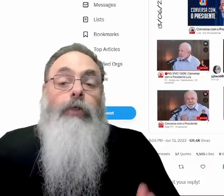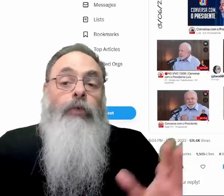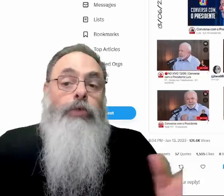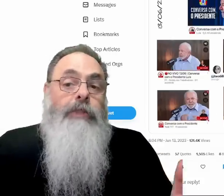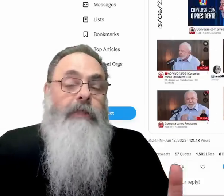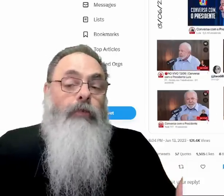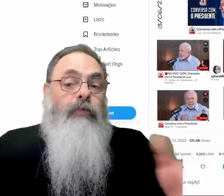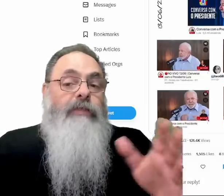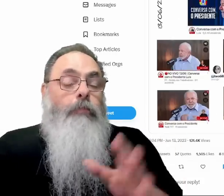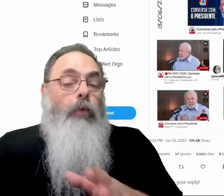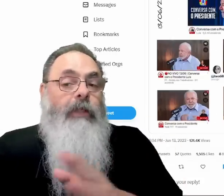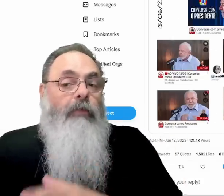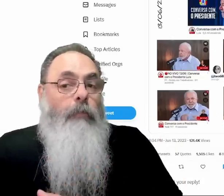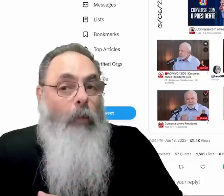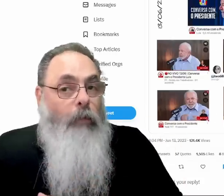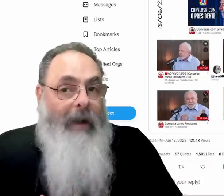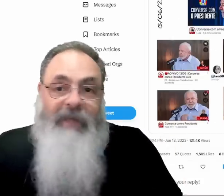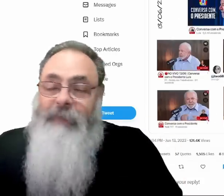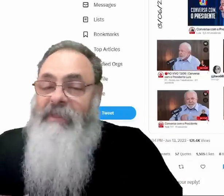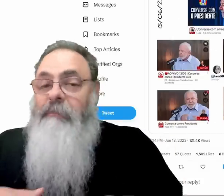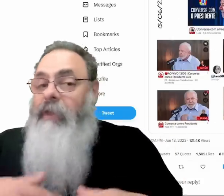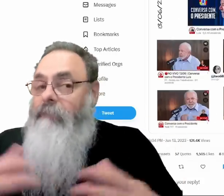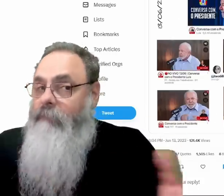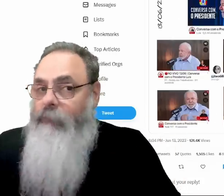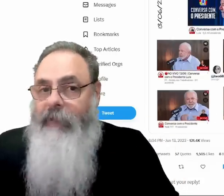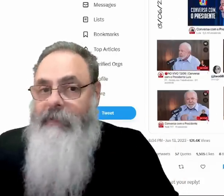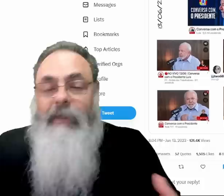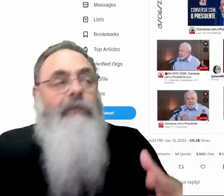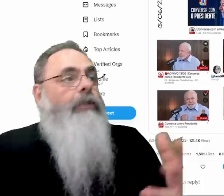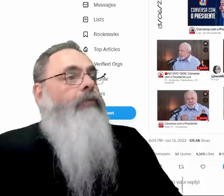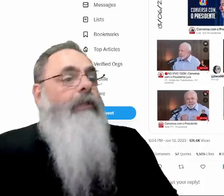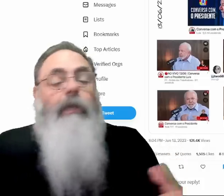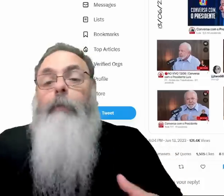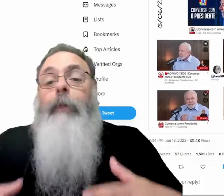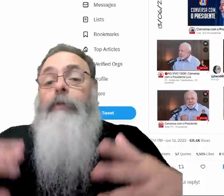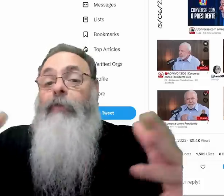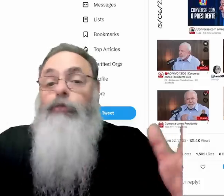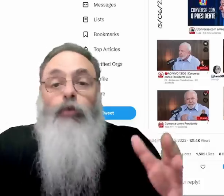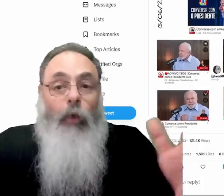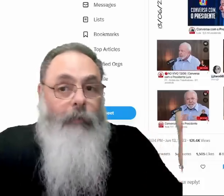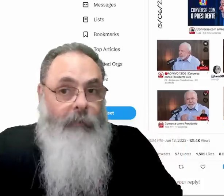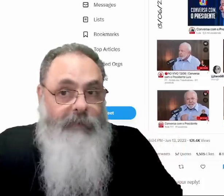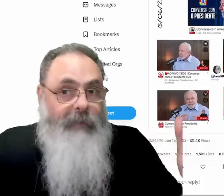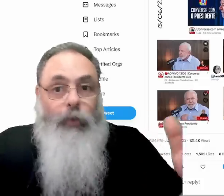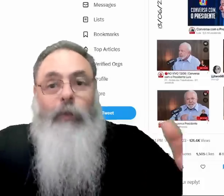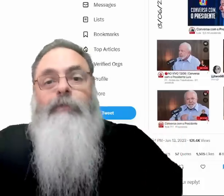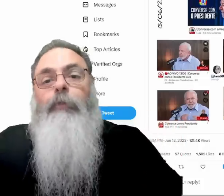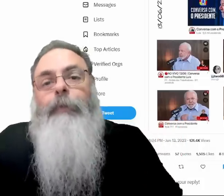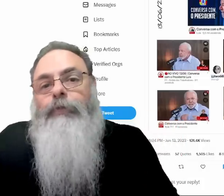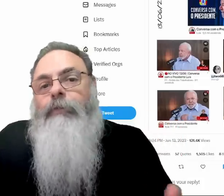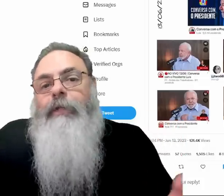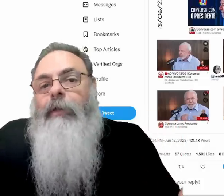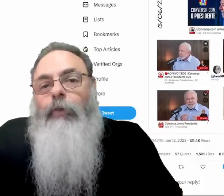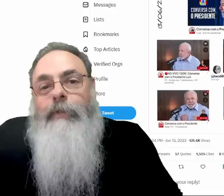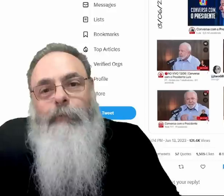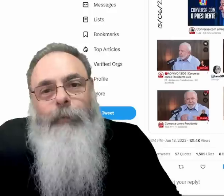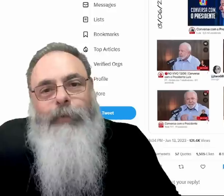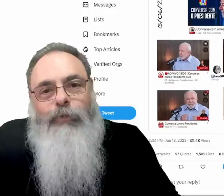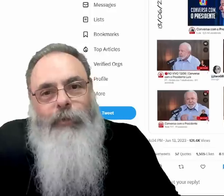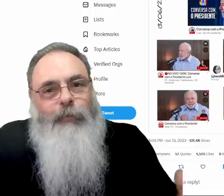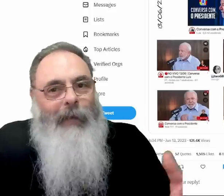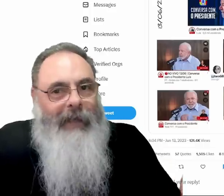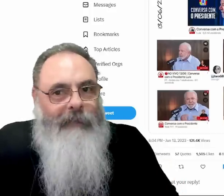segundo dizem no Facebook teve um pouco mais mas também não fez tanta diferença mesmo que tivesse o dobro vamos dizer 12.000 pessoas cara